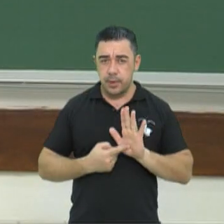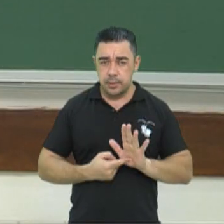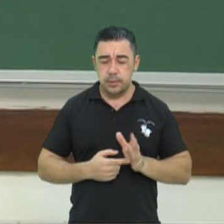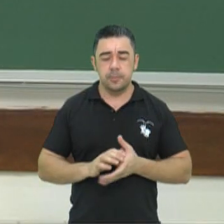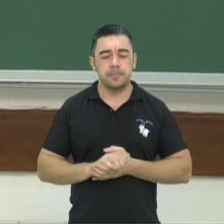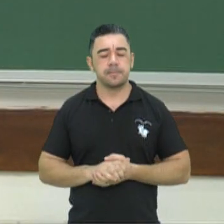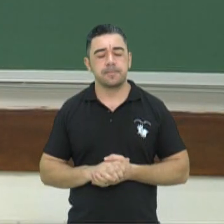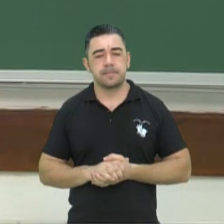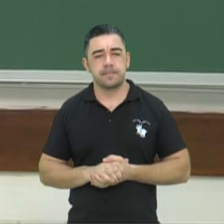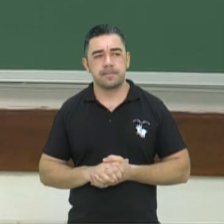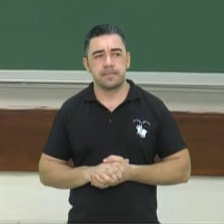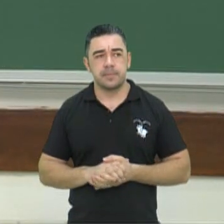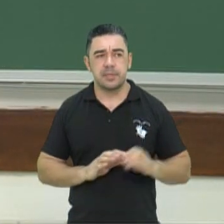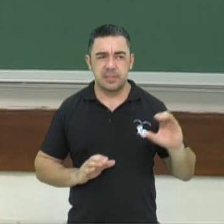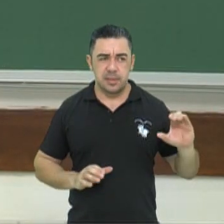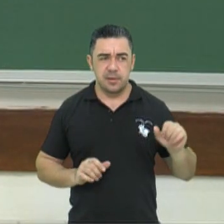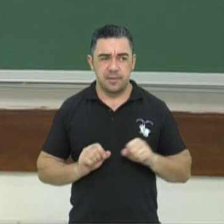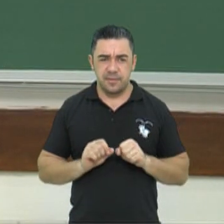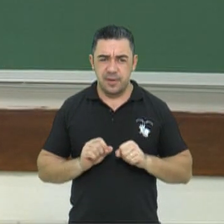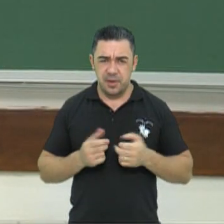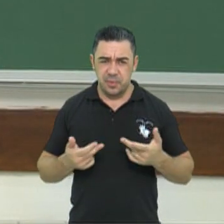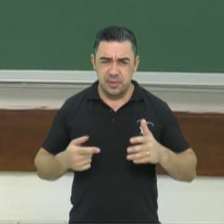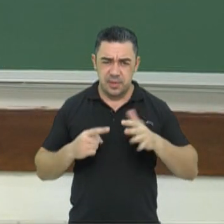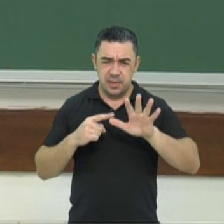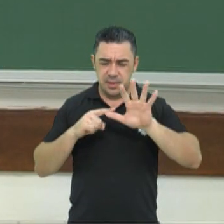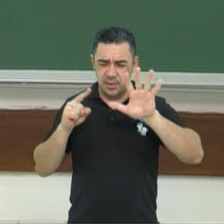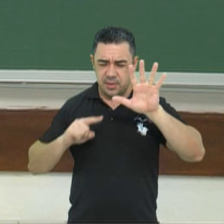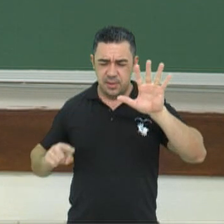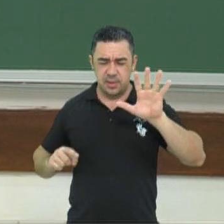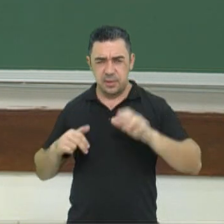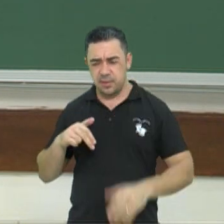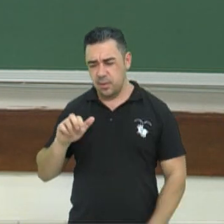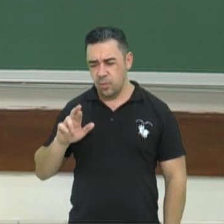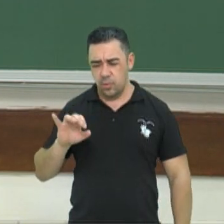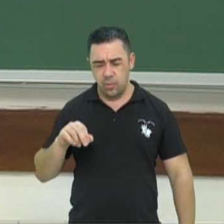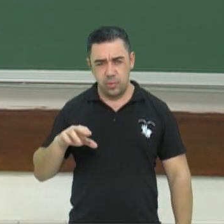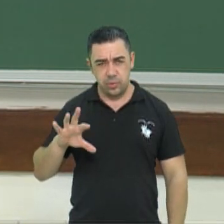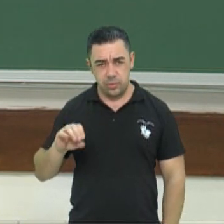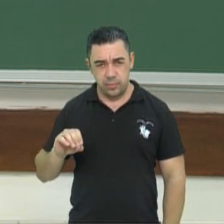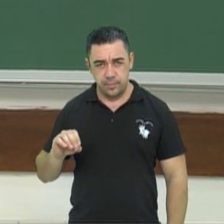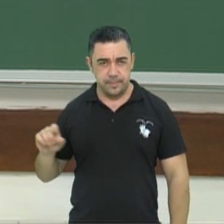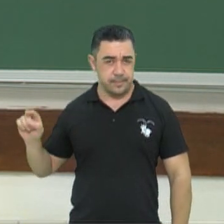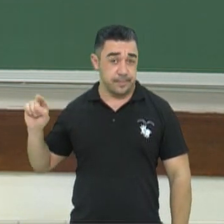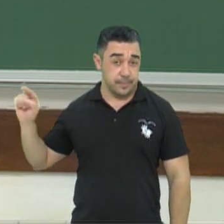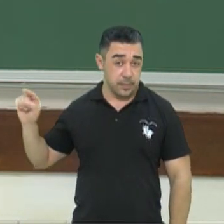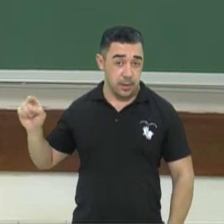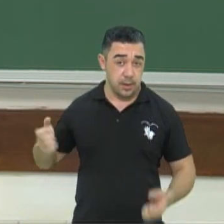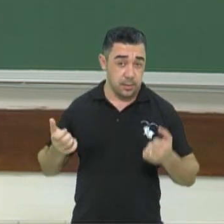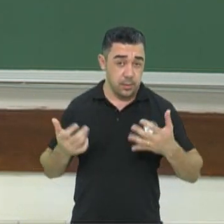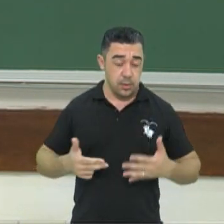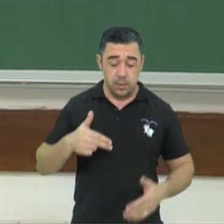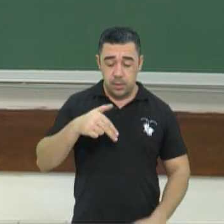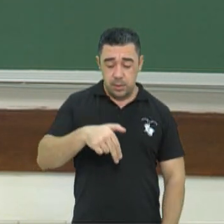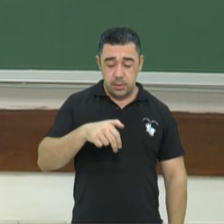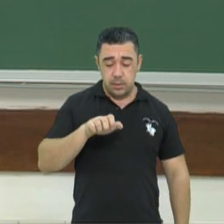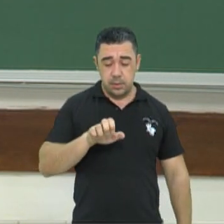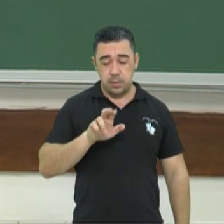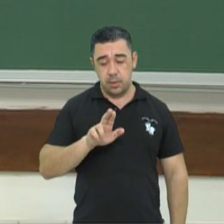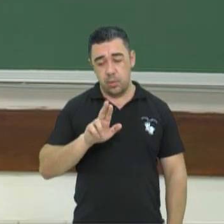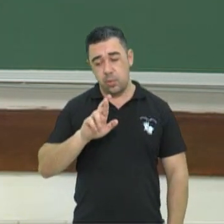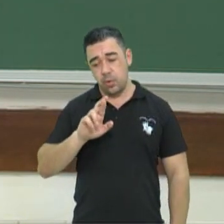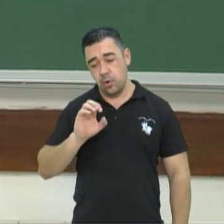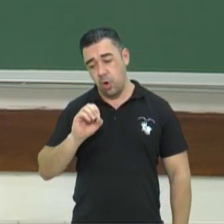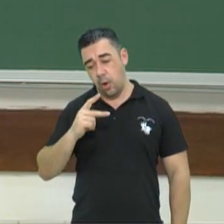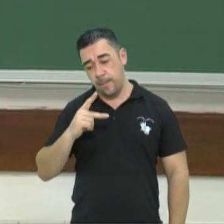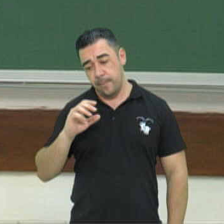só. Alternativa C, falar sobre os neurônios. Então, quando ele coloca o nome desse show de Neurópolis, ele